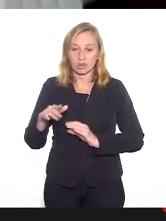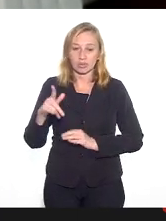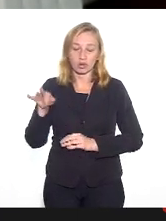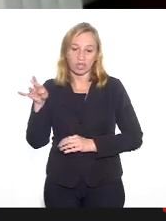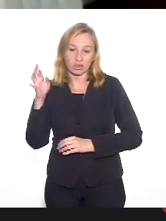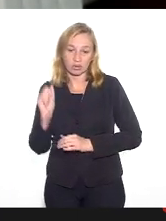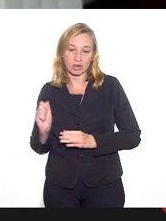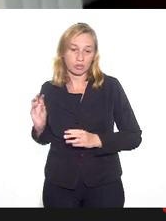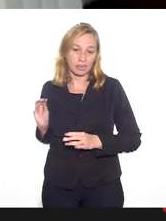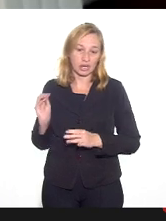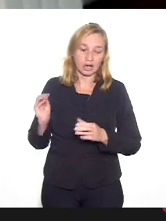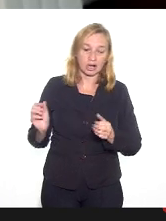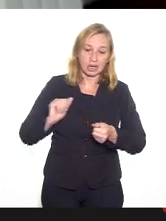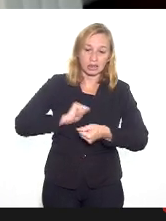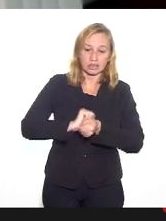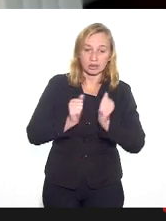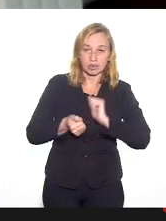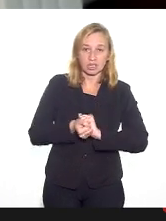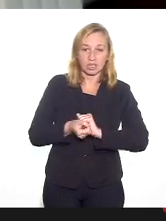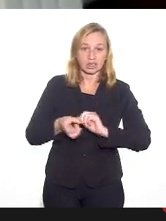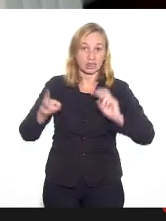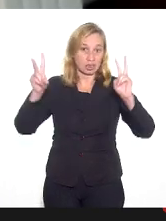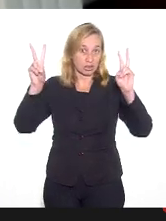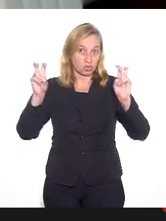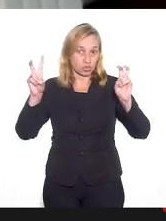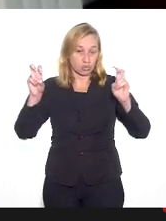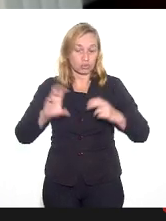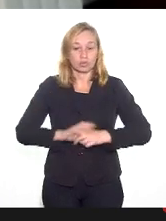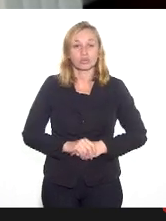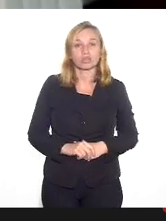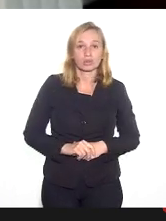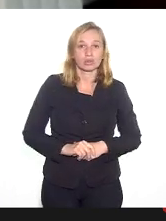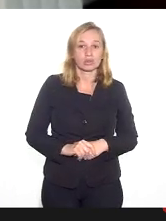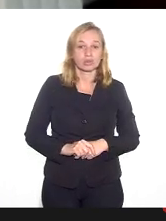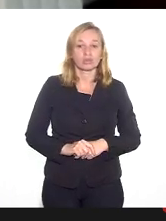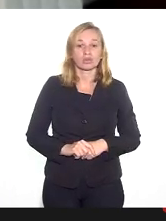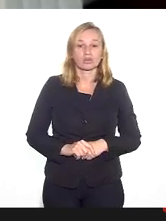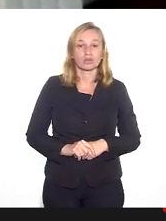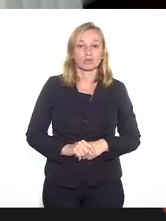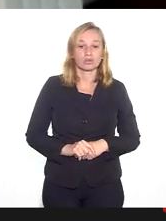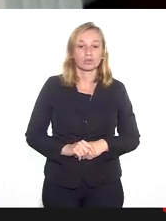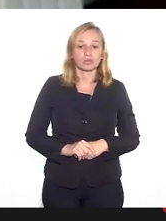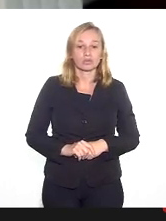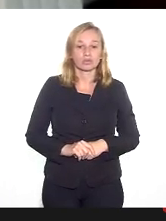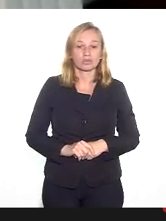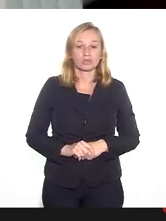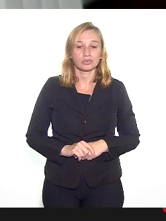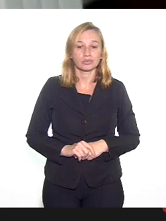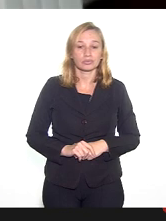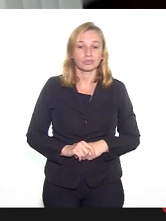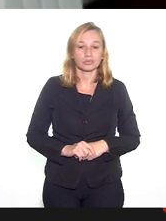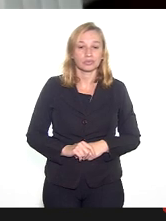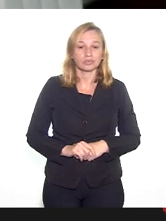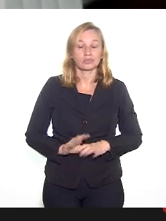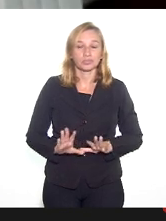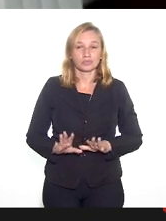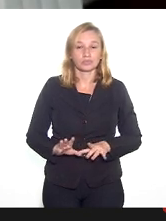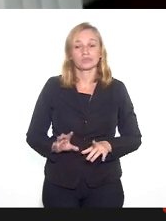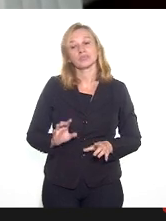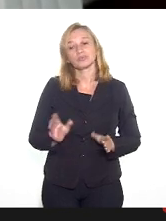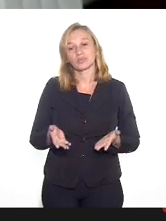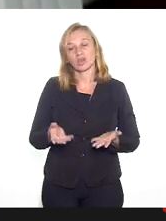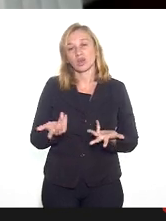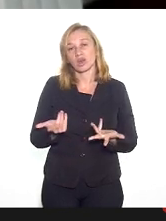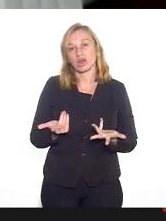enquadrar, né, nessa situação excepcional e, posteriormente, e aí é uma coisa que